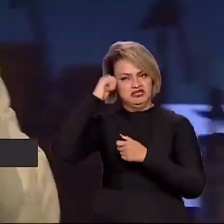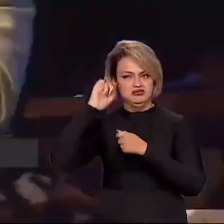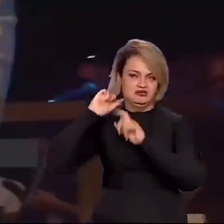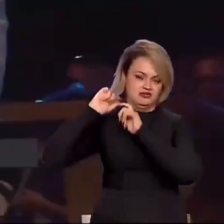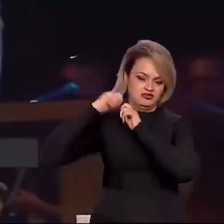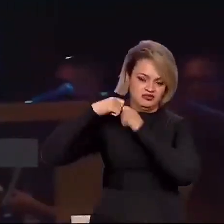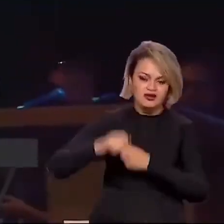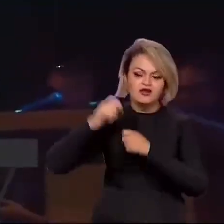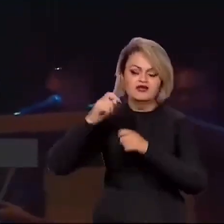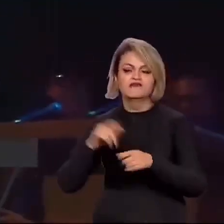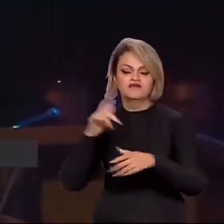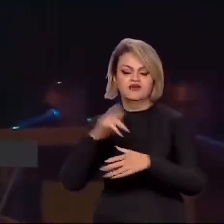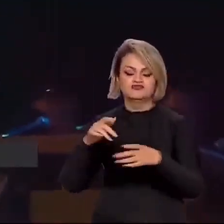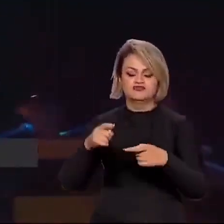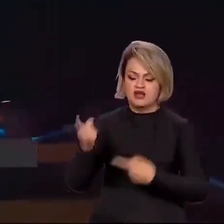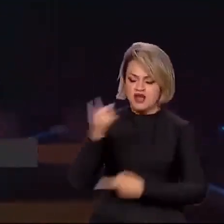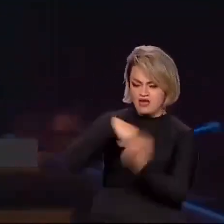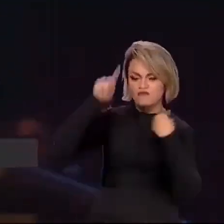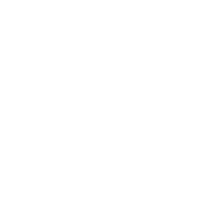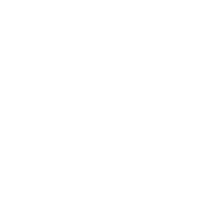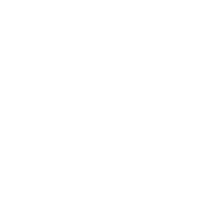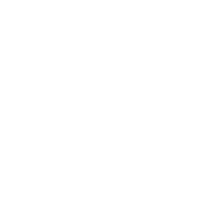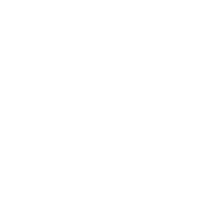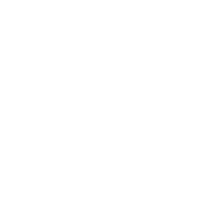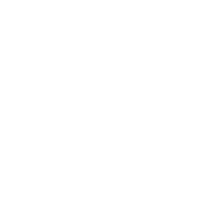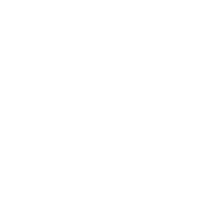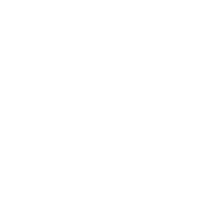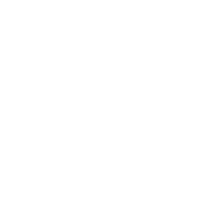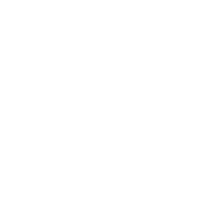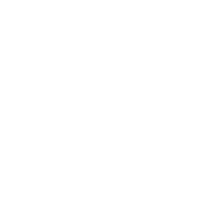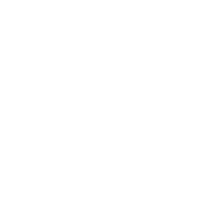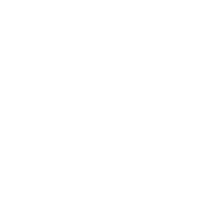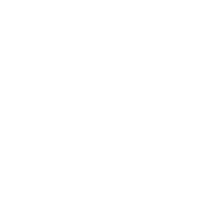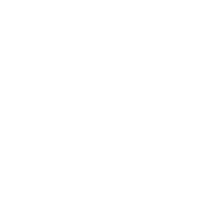a revolução cultural necessária.